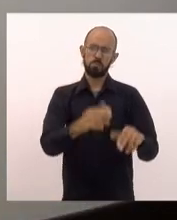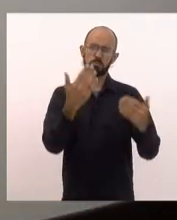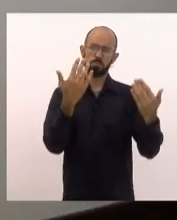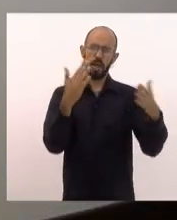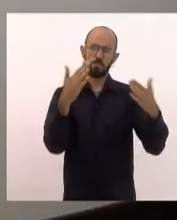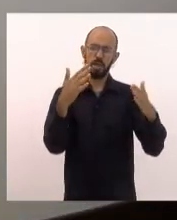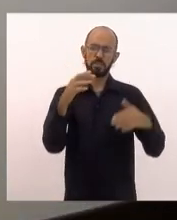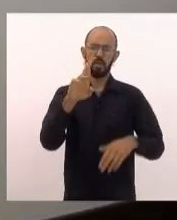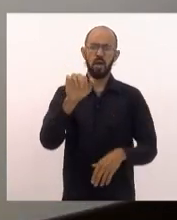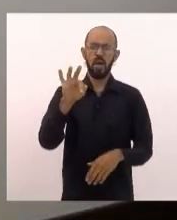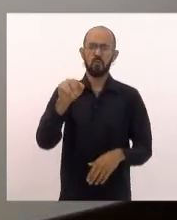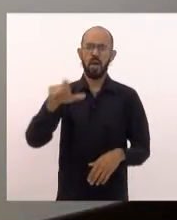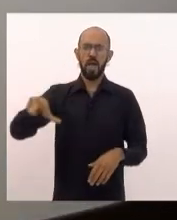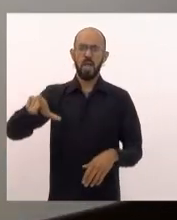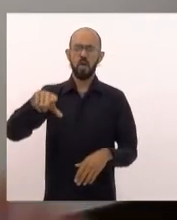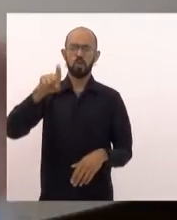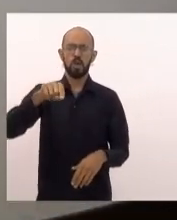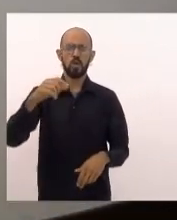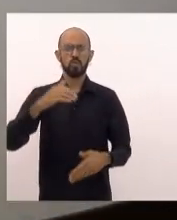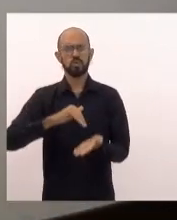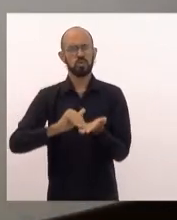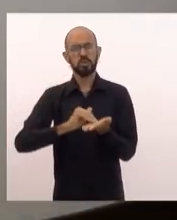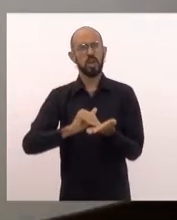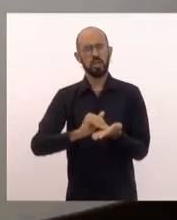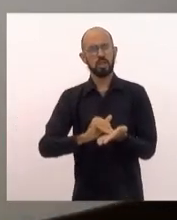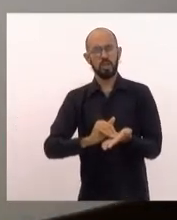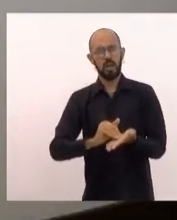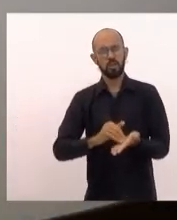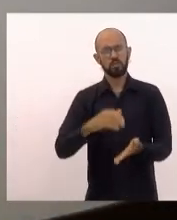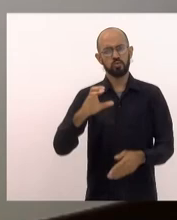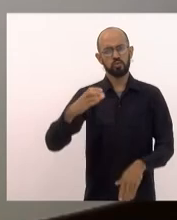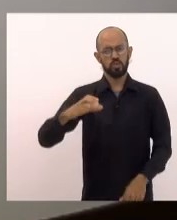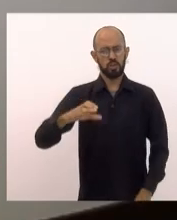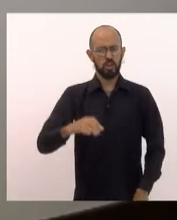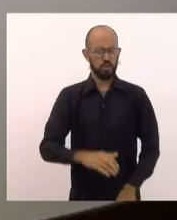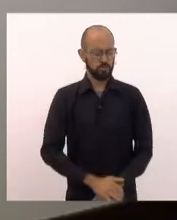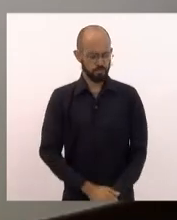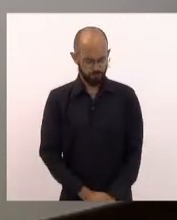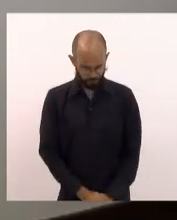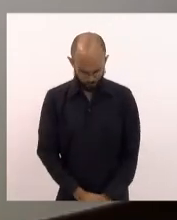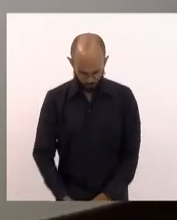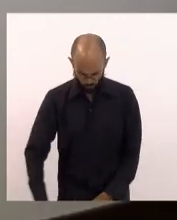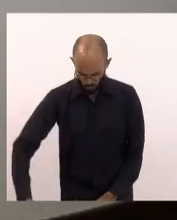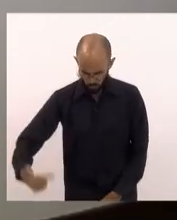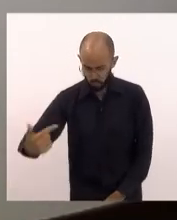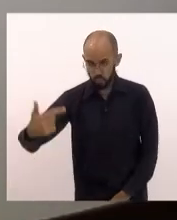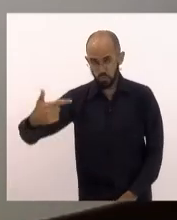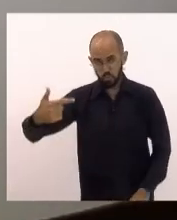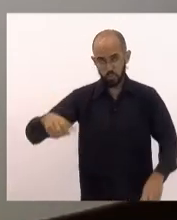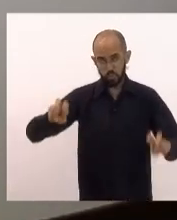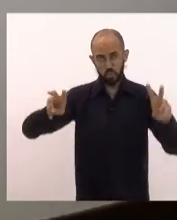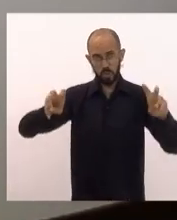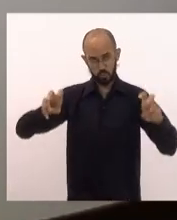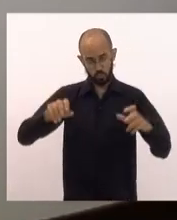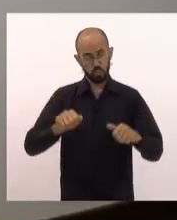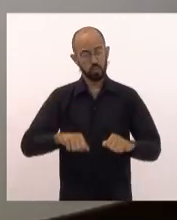que é o secretário de Direitos Humanos de Niterói. Isso dito, passo ao segundo ponto, muito rápido, para chegar no ponto principal, e